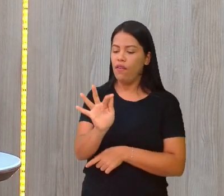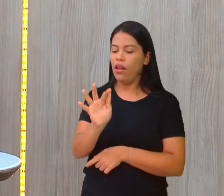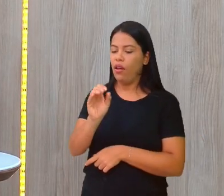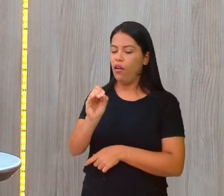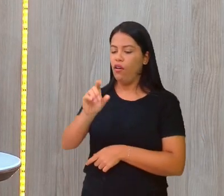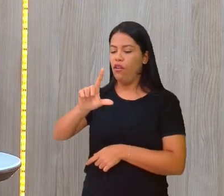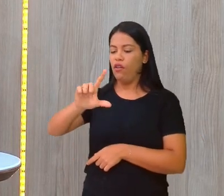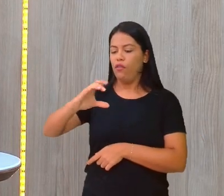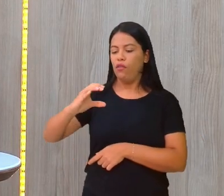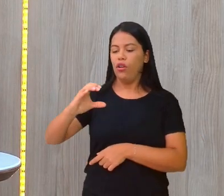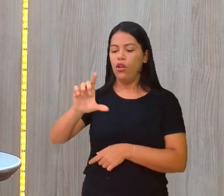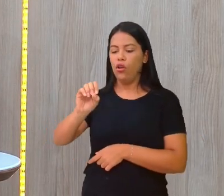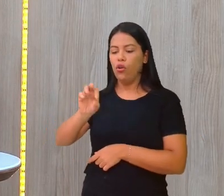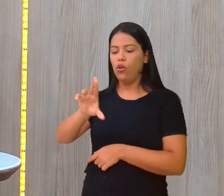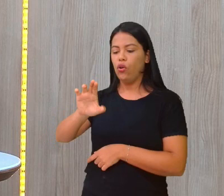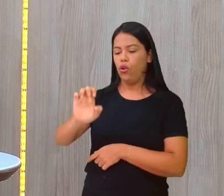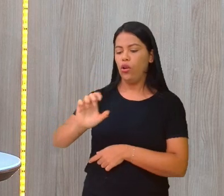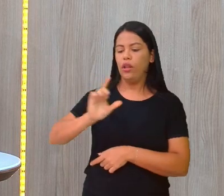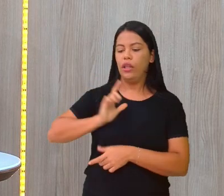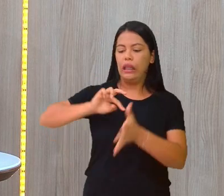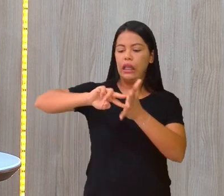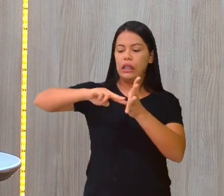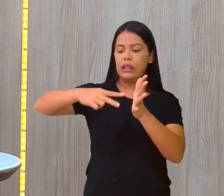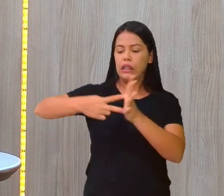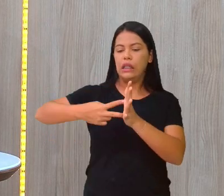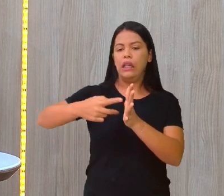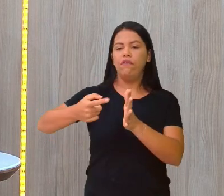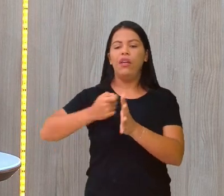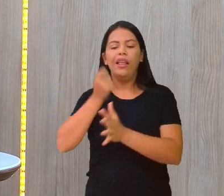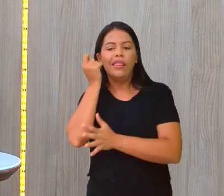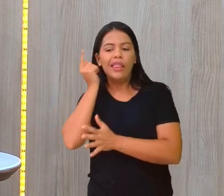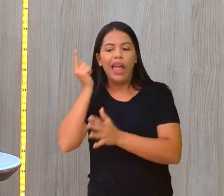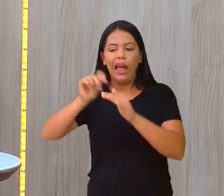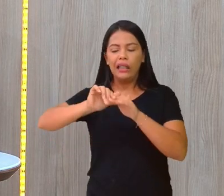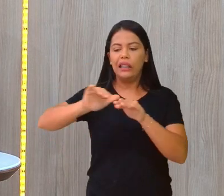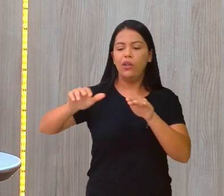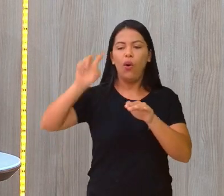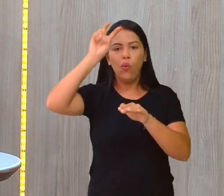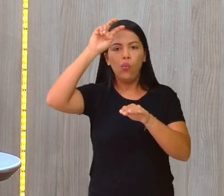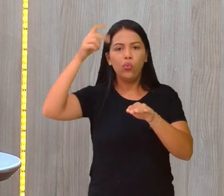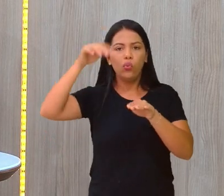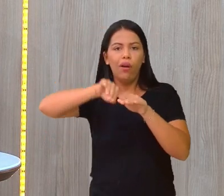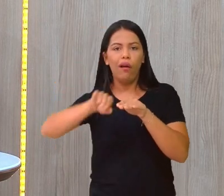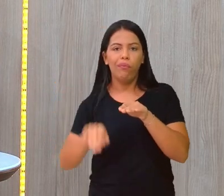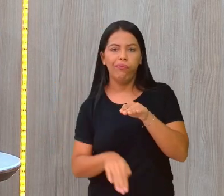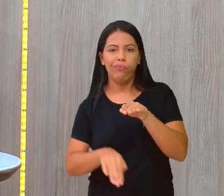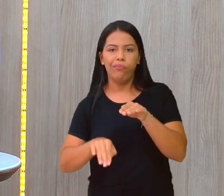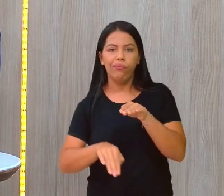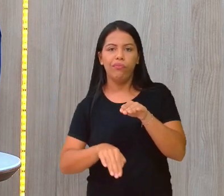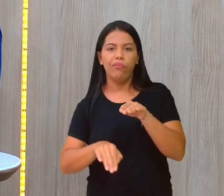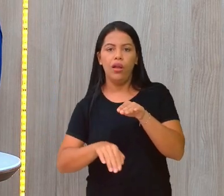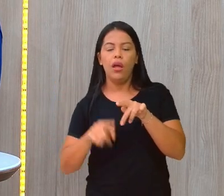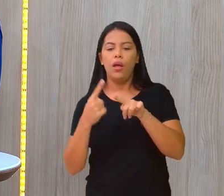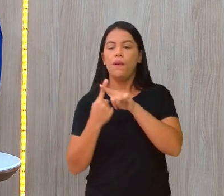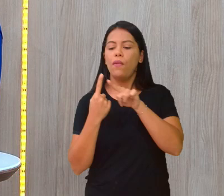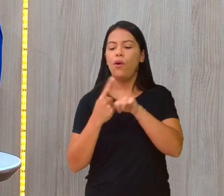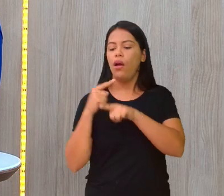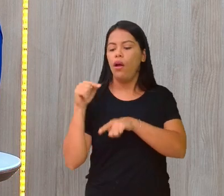um significado, né? Ela traz nela a ideia de inferioridade, de uma cultura inferior. Sim. Né? Porque ela foi